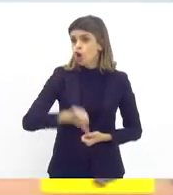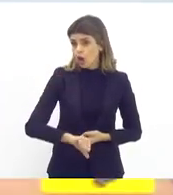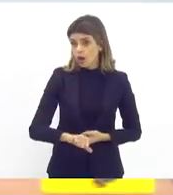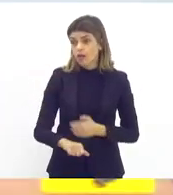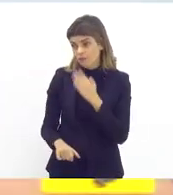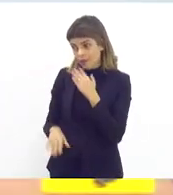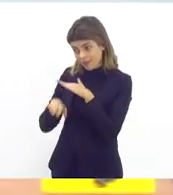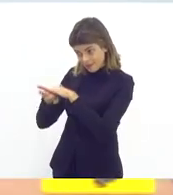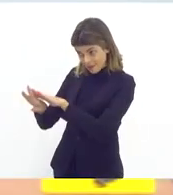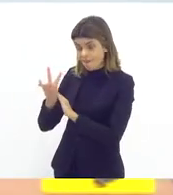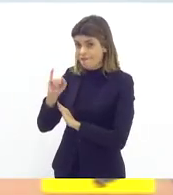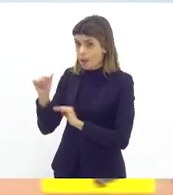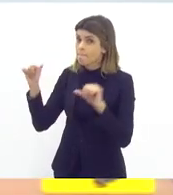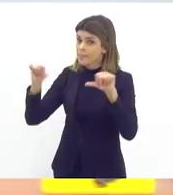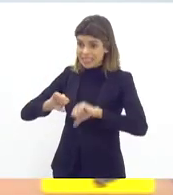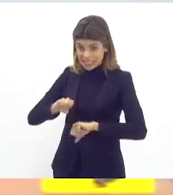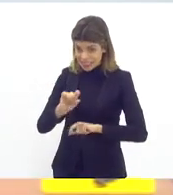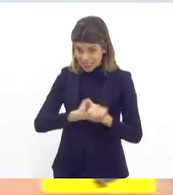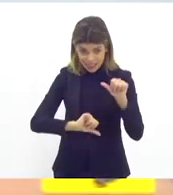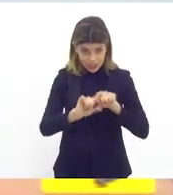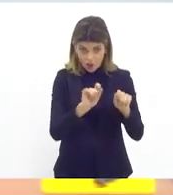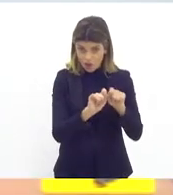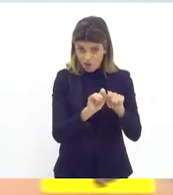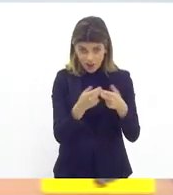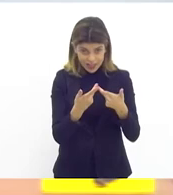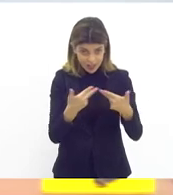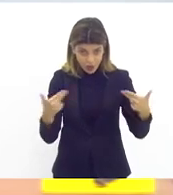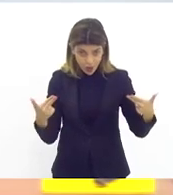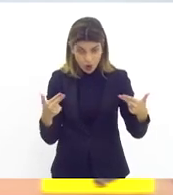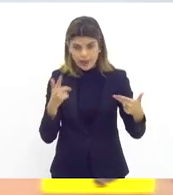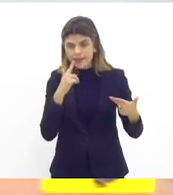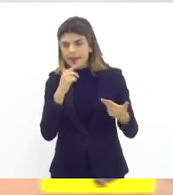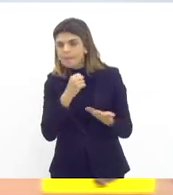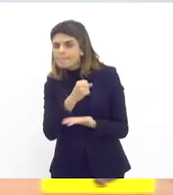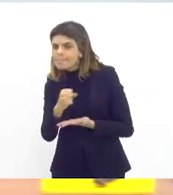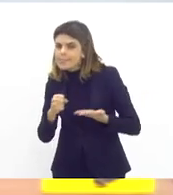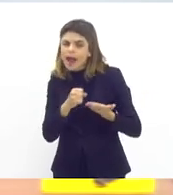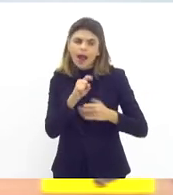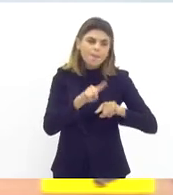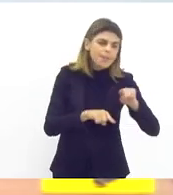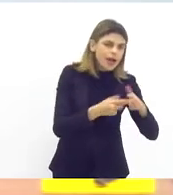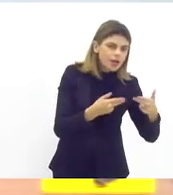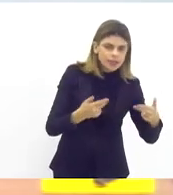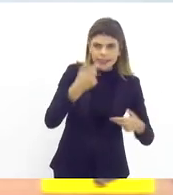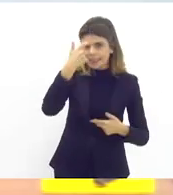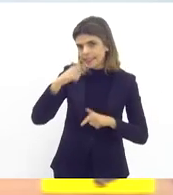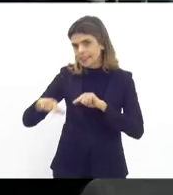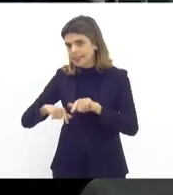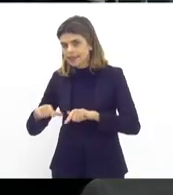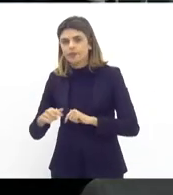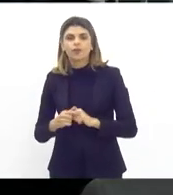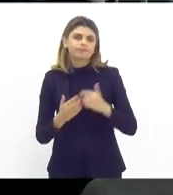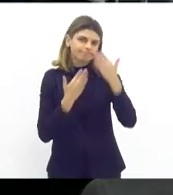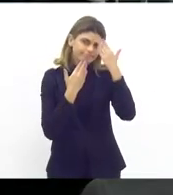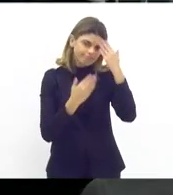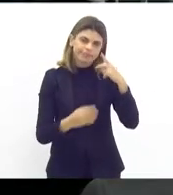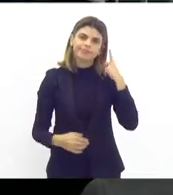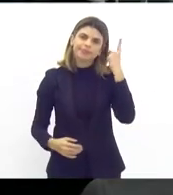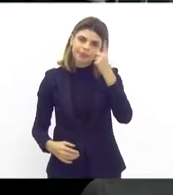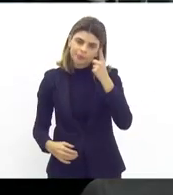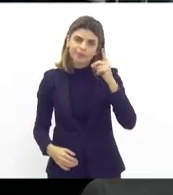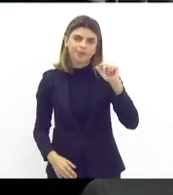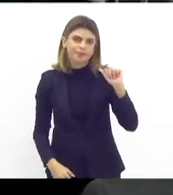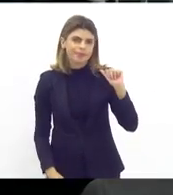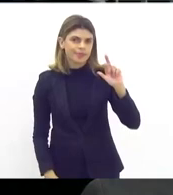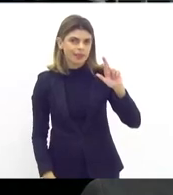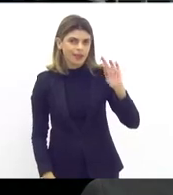dizendo que vai piorar se a gente não fizer essa junção de uma base ampla de mercadoria e serviço. Obrigado, deputado Arthur. As perguntas do